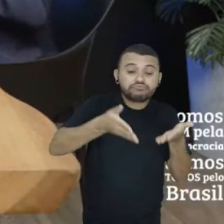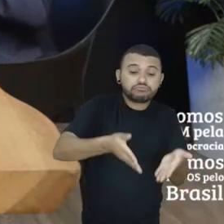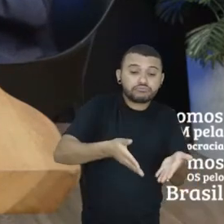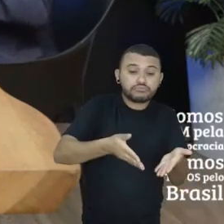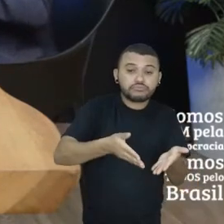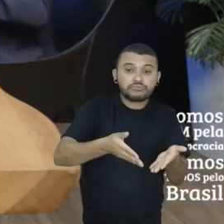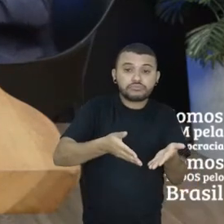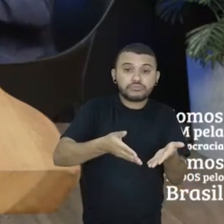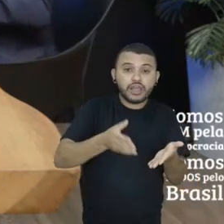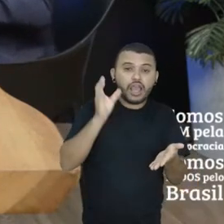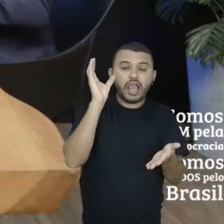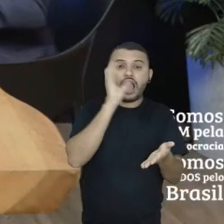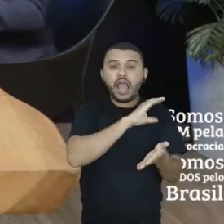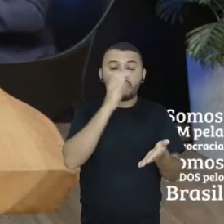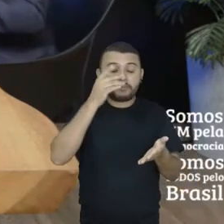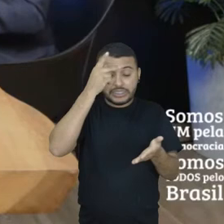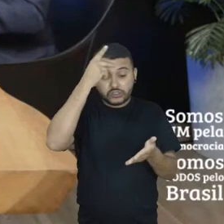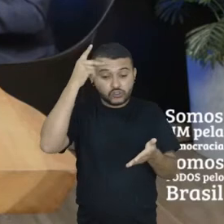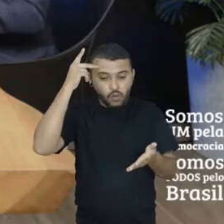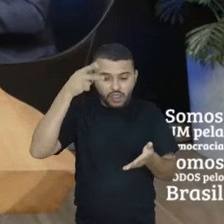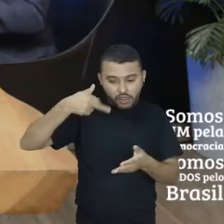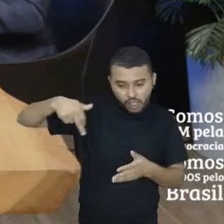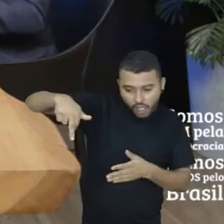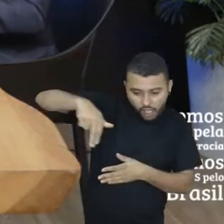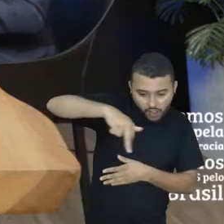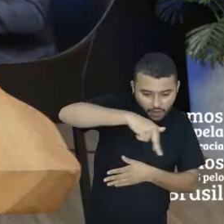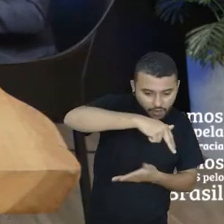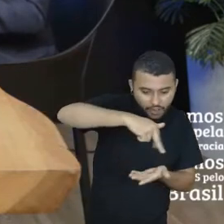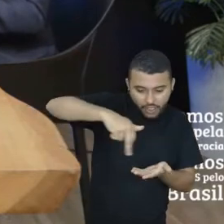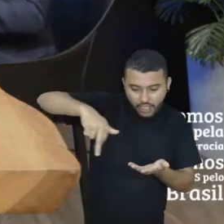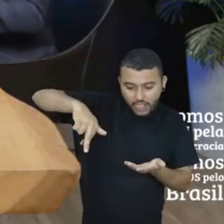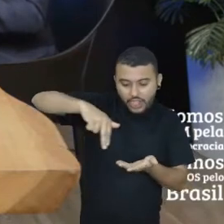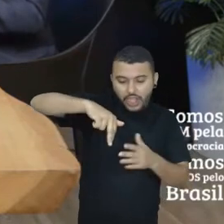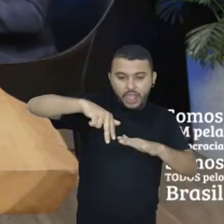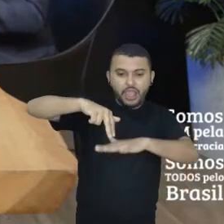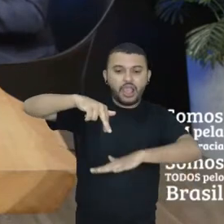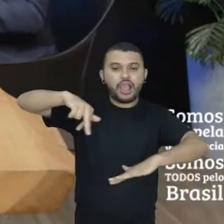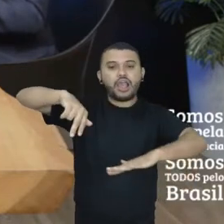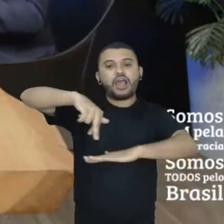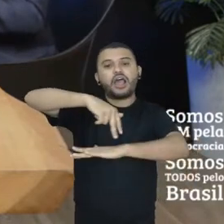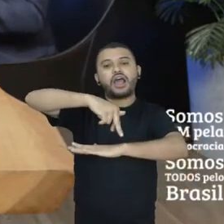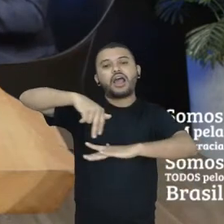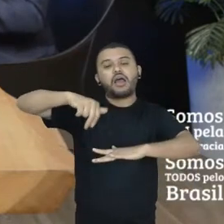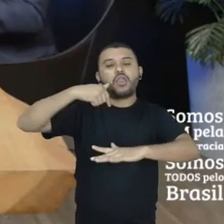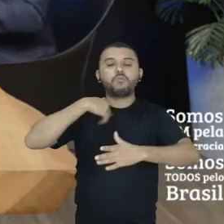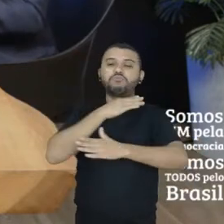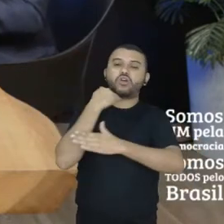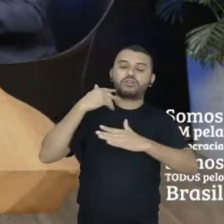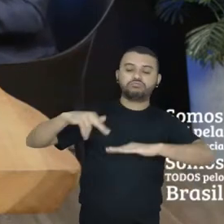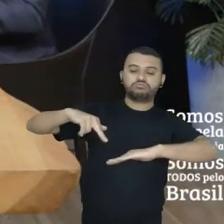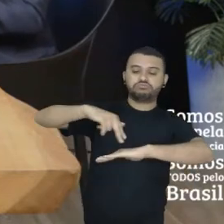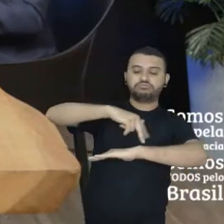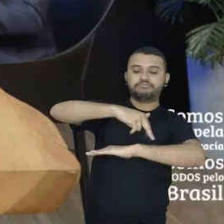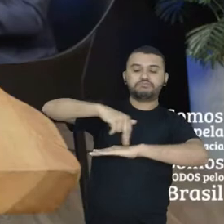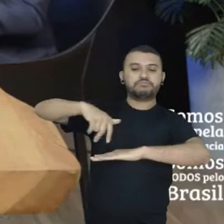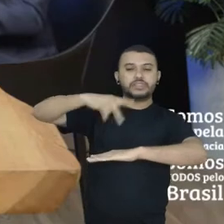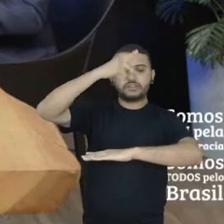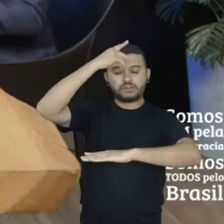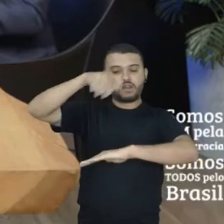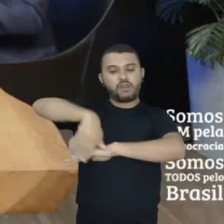de passagem, para que todos pisem sobre a minha campa, para lembrar